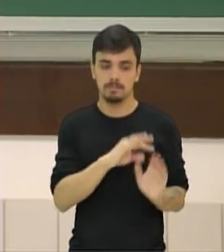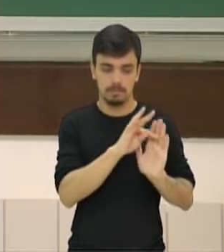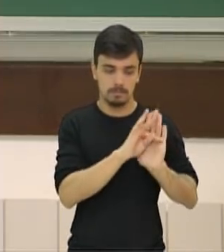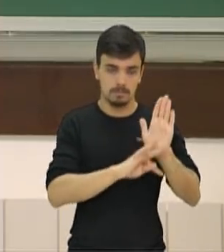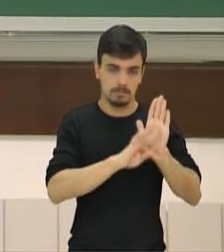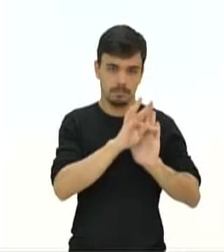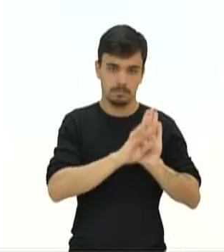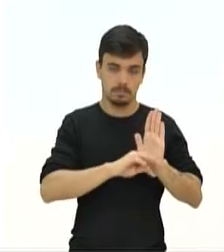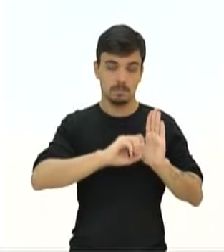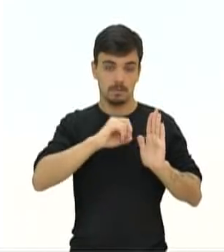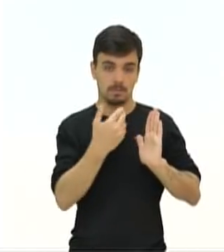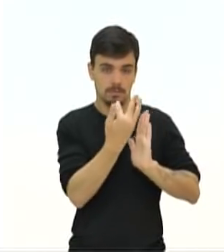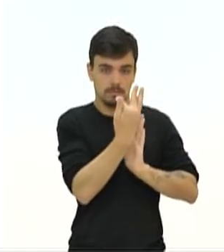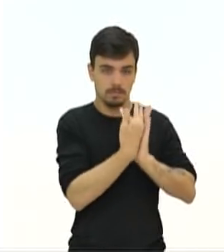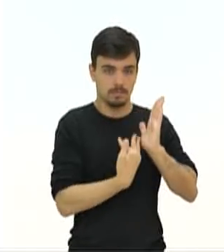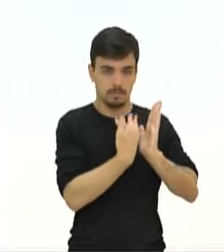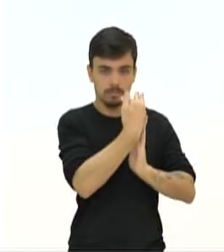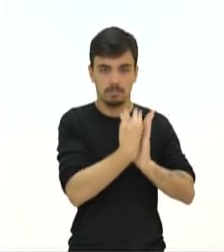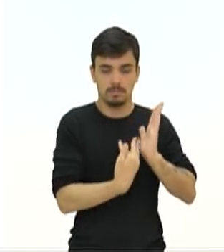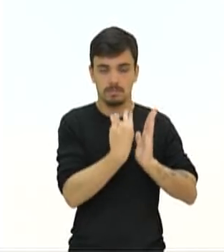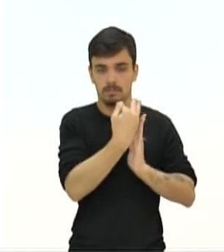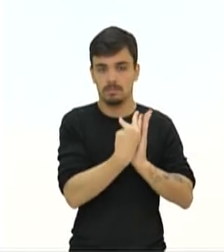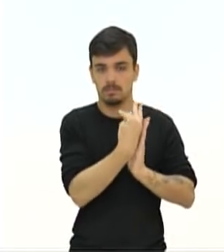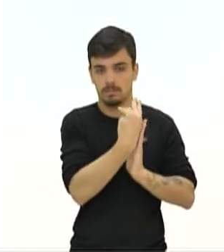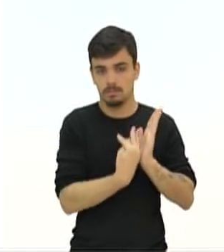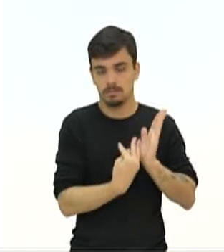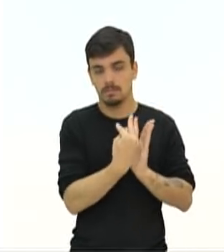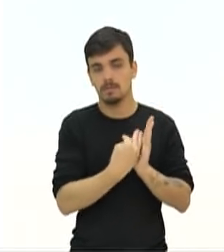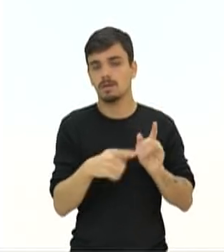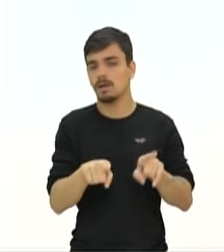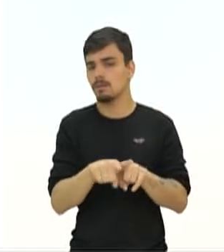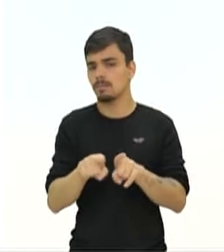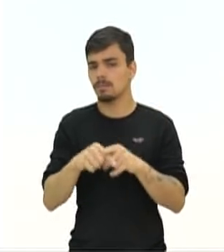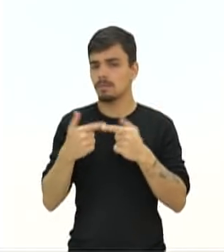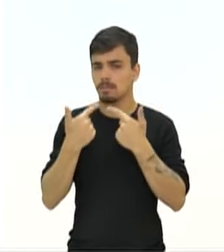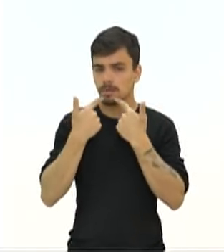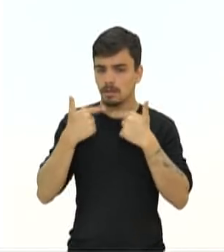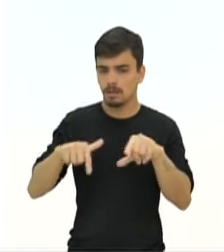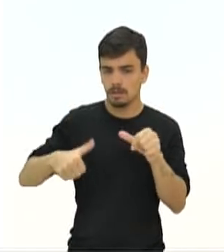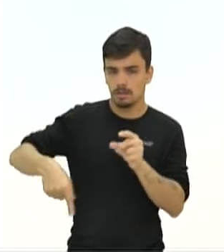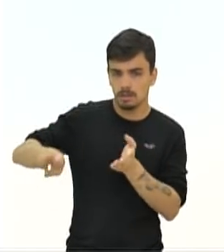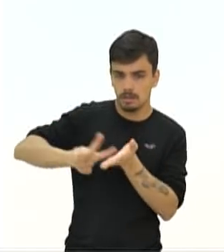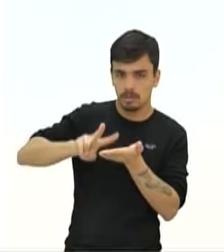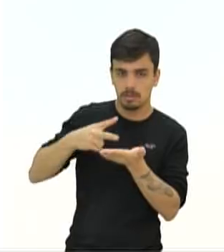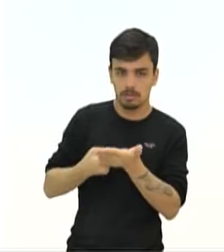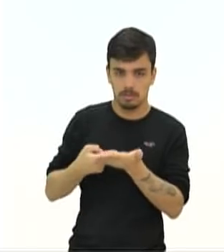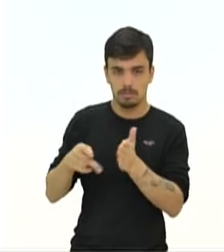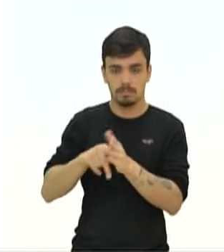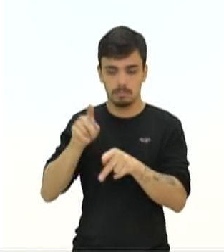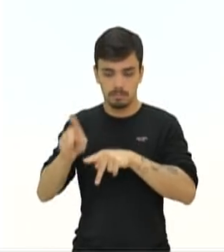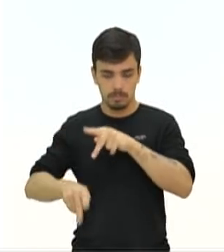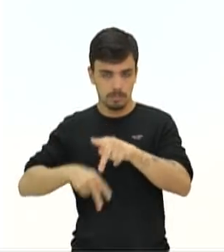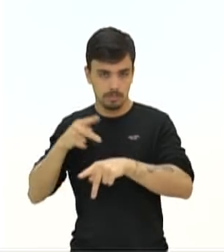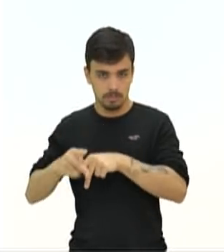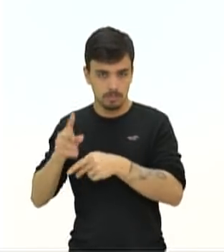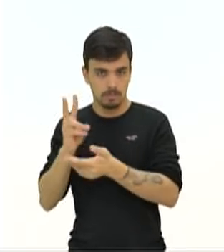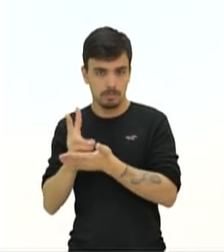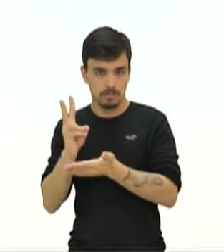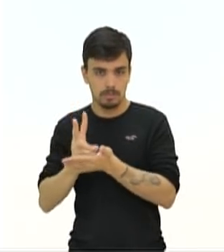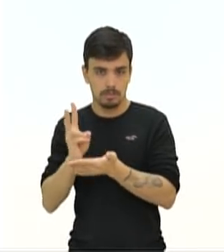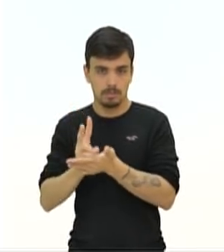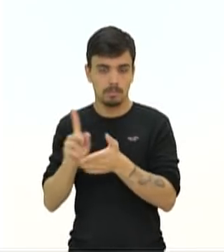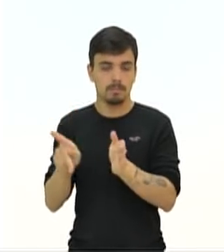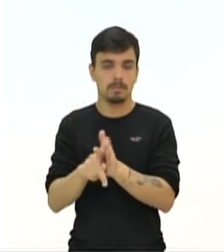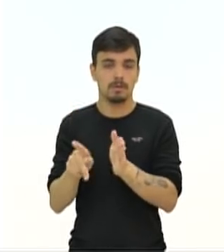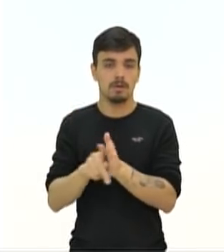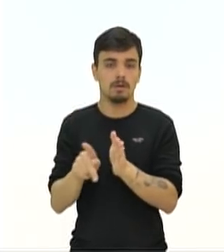Textos, né? Os textos também foram transcritos para as línguas dos povos indígenas, né? Através do padre José de Anchieta, né?